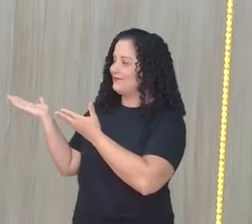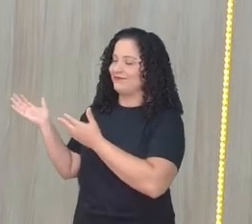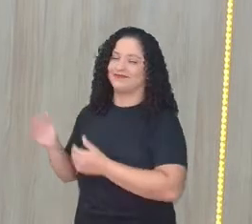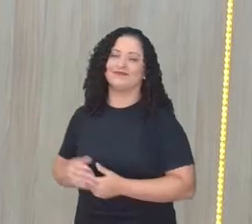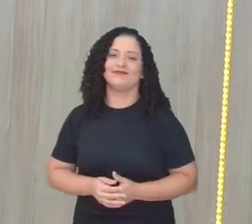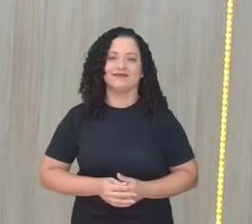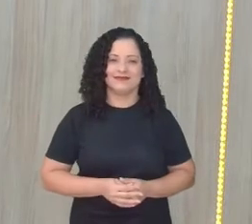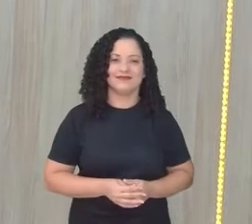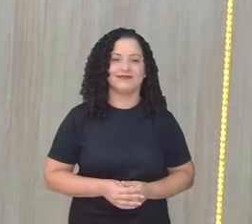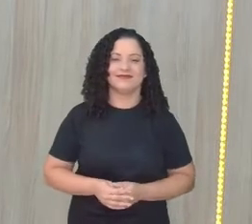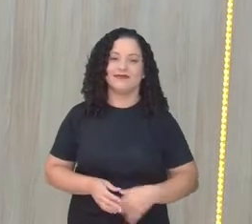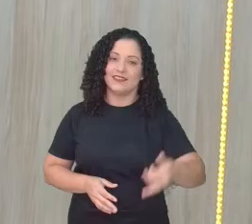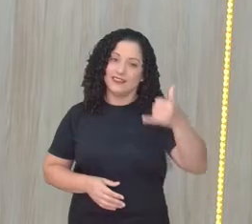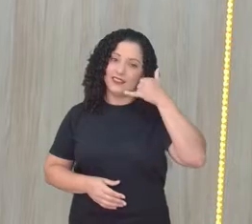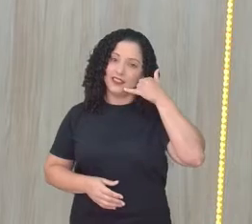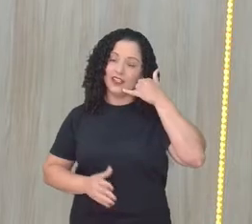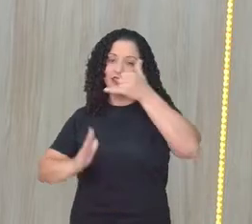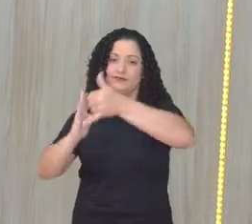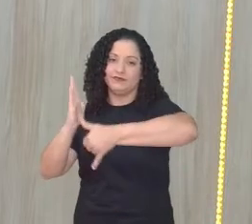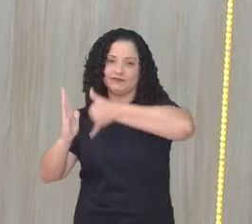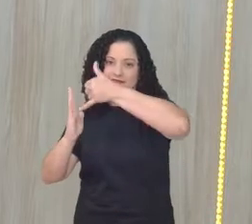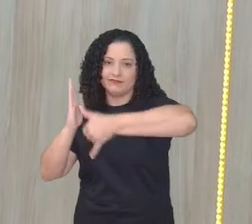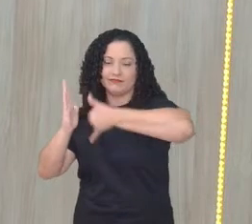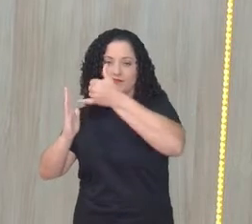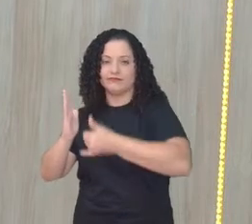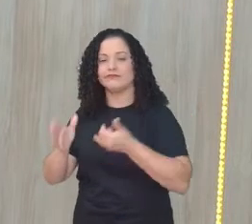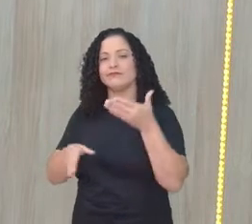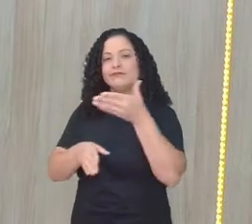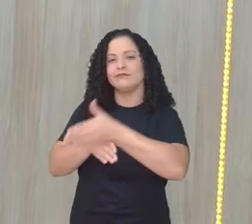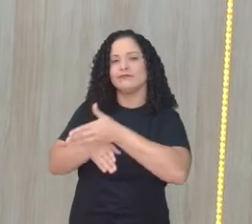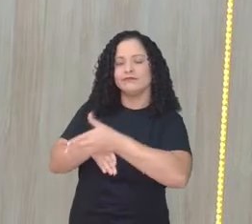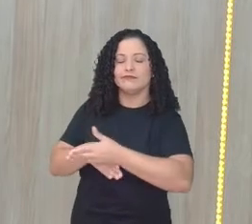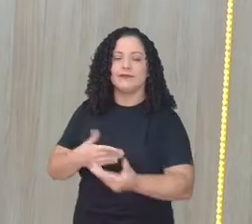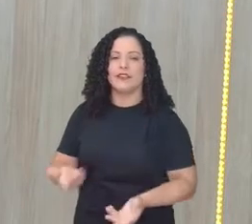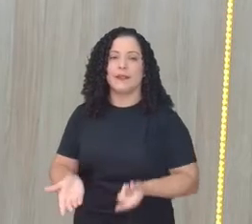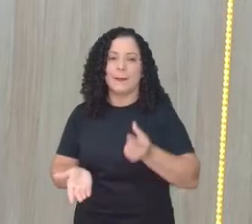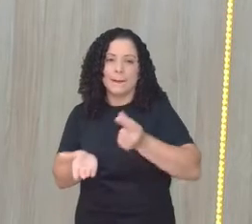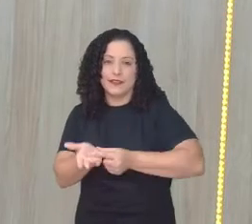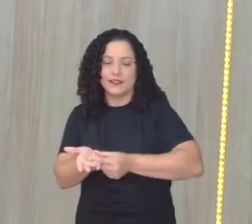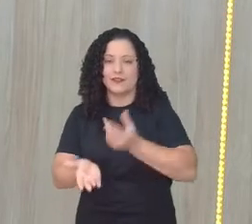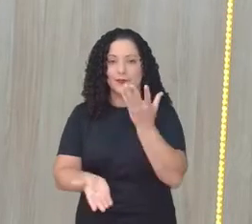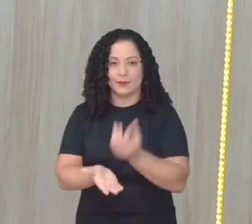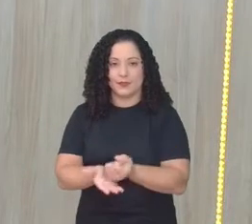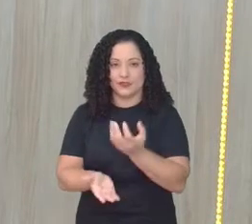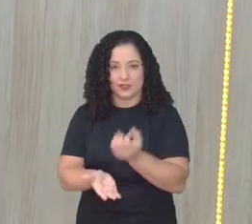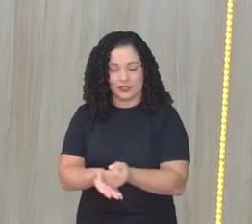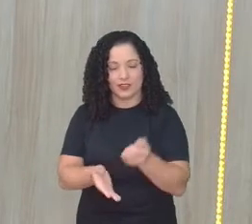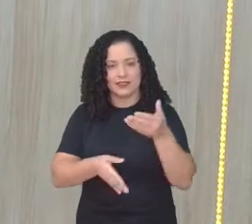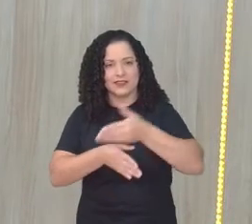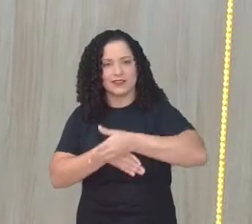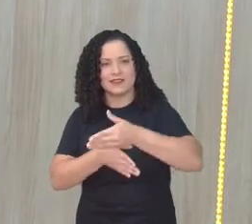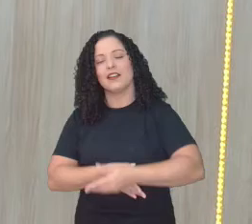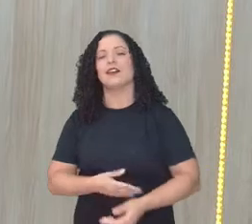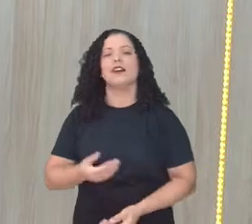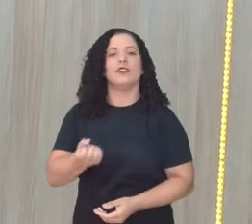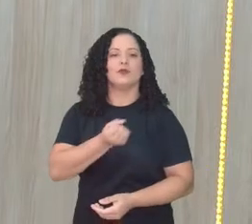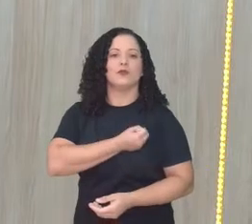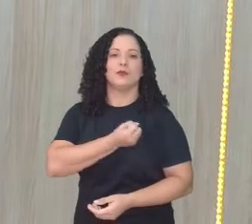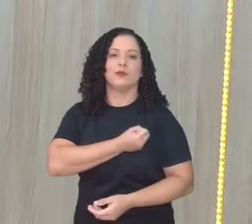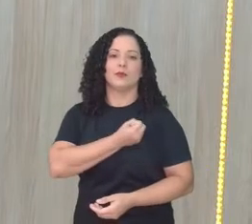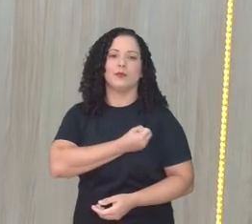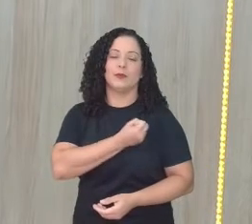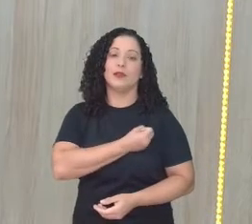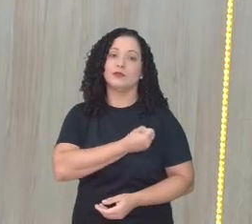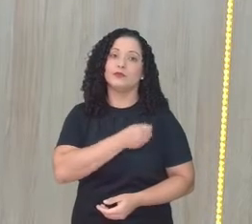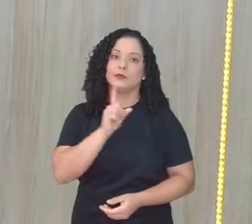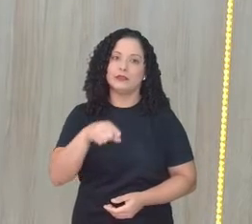apareceu, ó. Aponta o celular para o QR Code, baixa o aplicativo, instala, coloca lá login e senha, login,